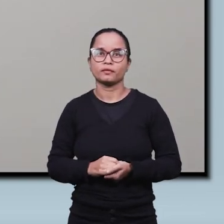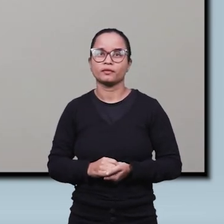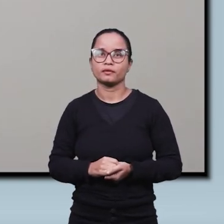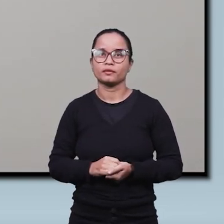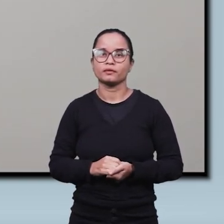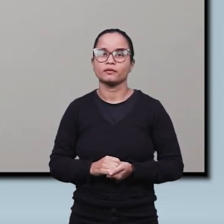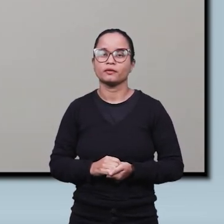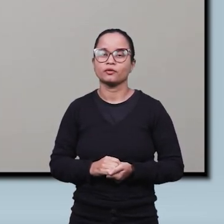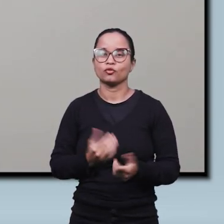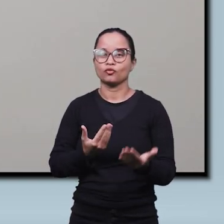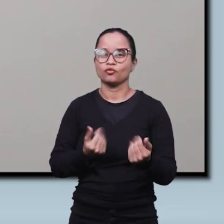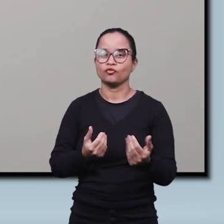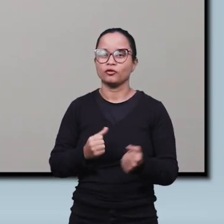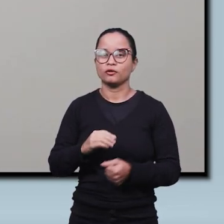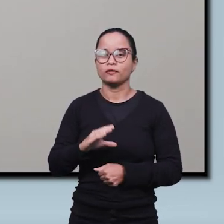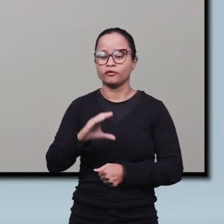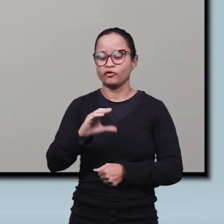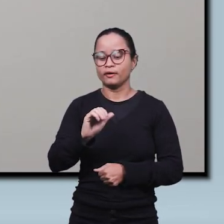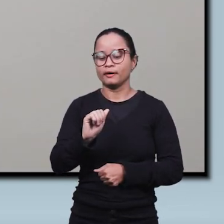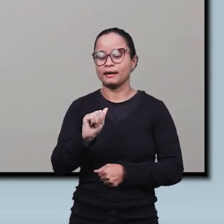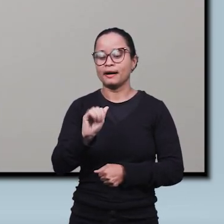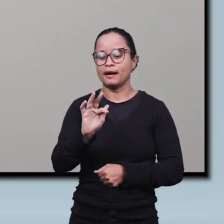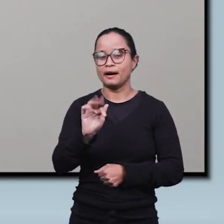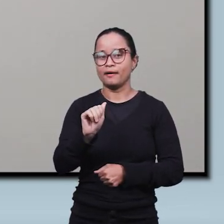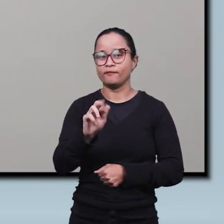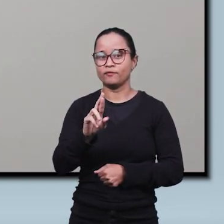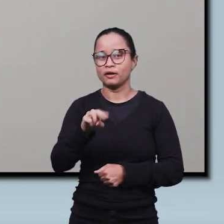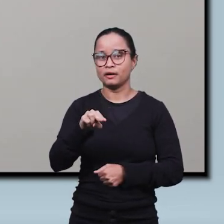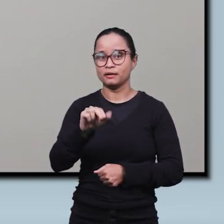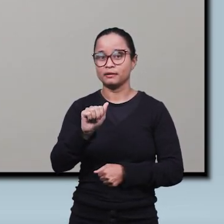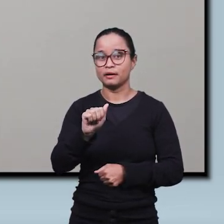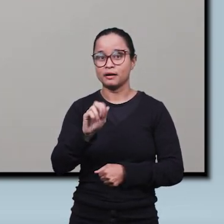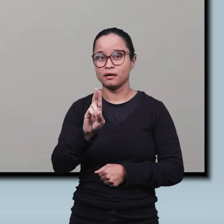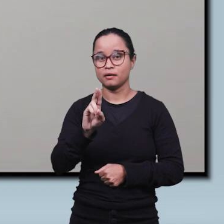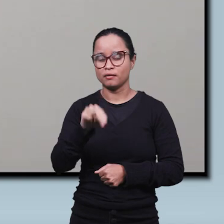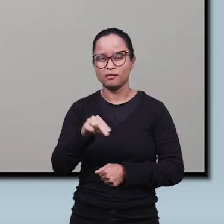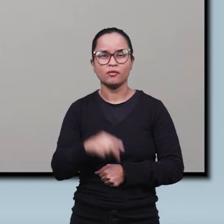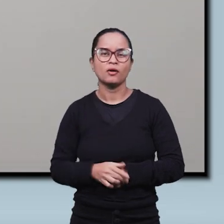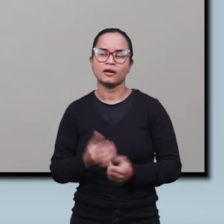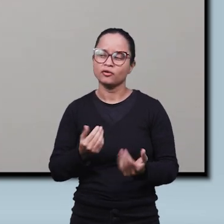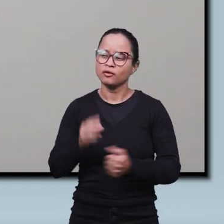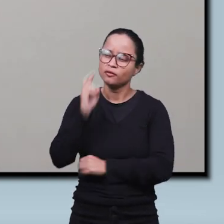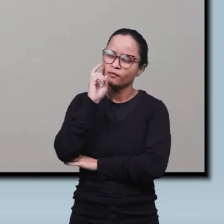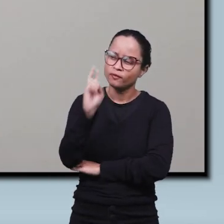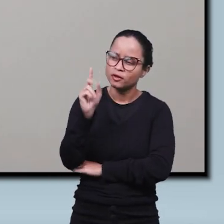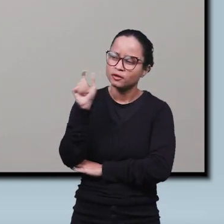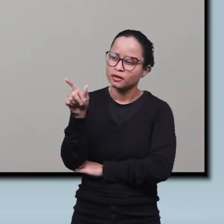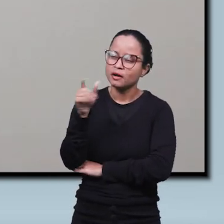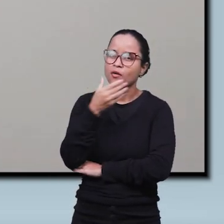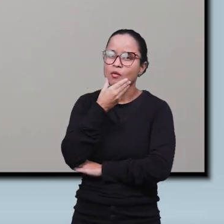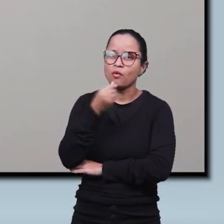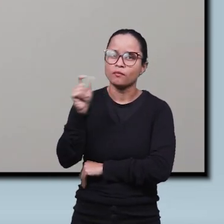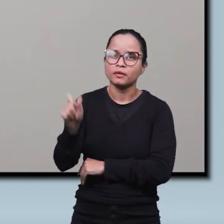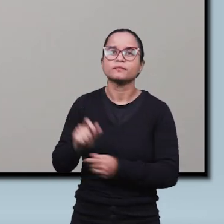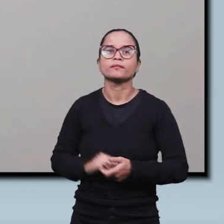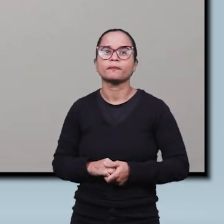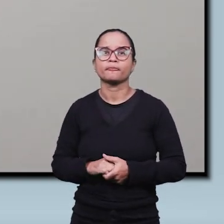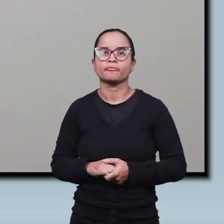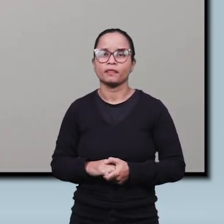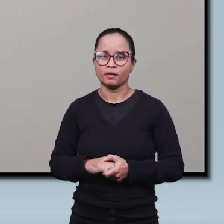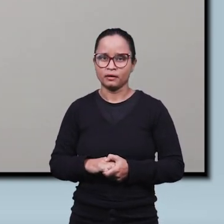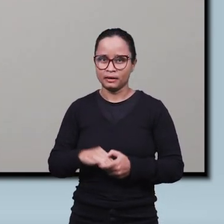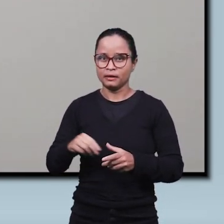de Cafarnaum, que aqueles homens, quando viram aquele homem ali no leito, né,